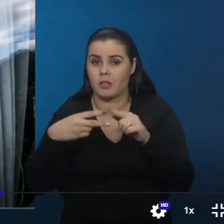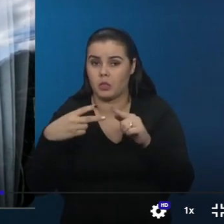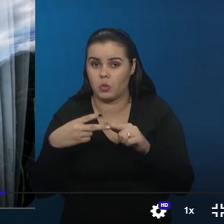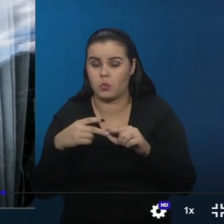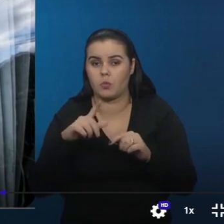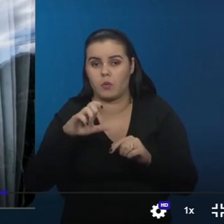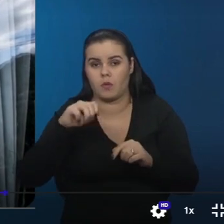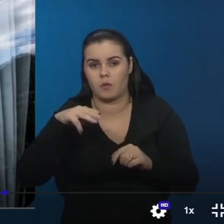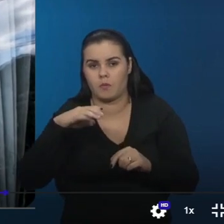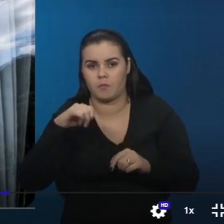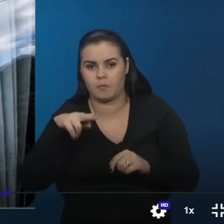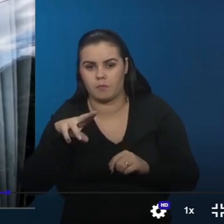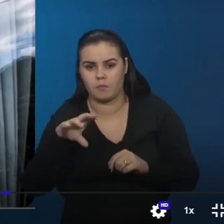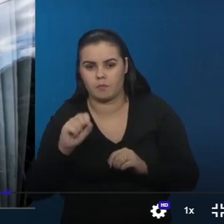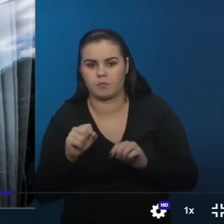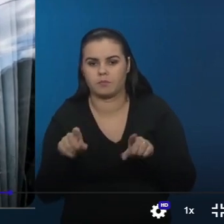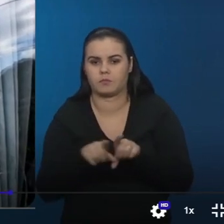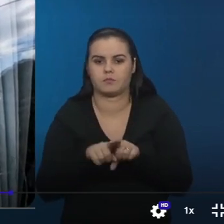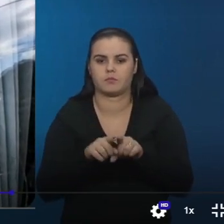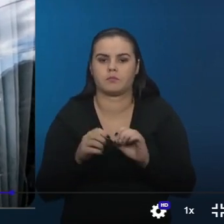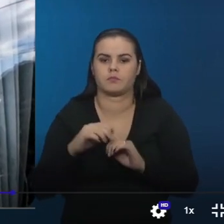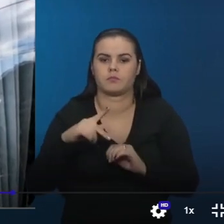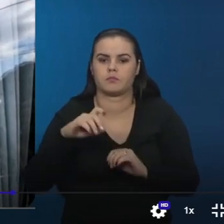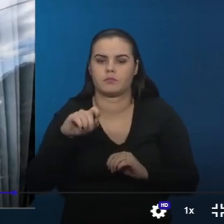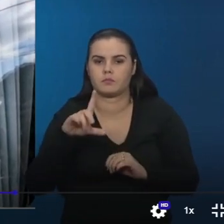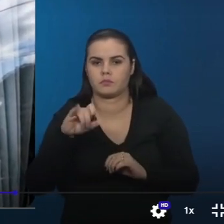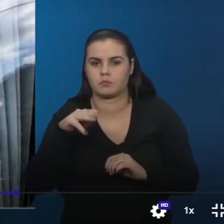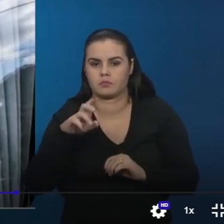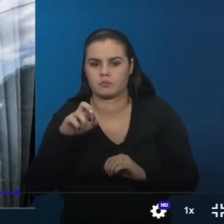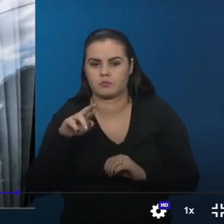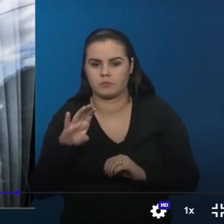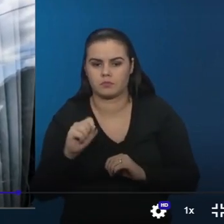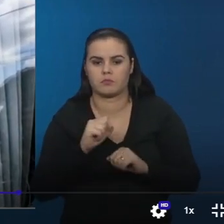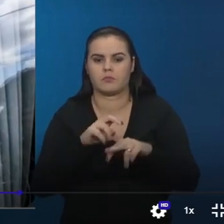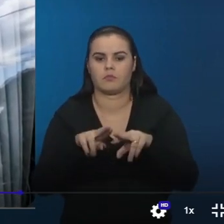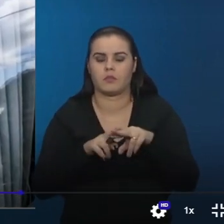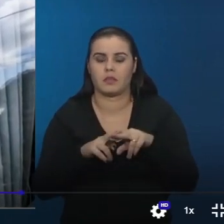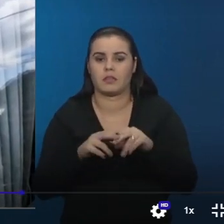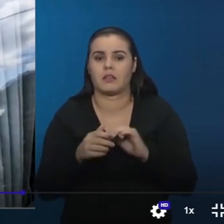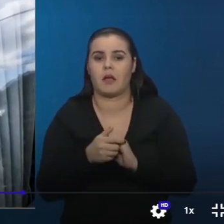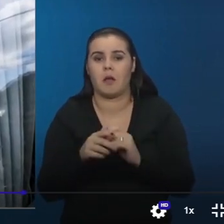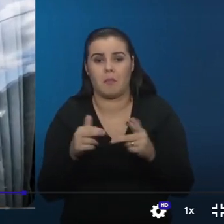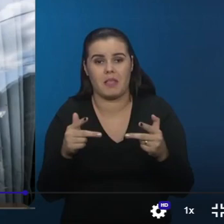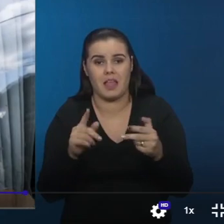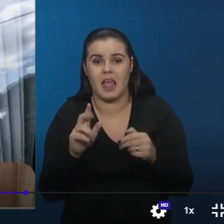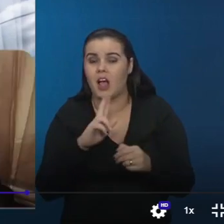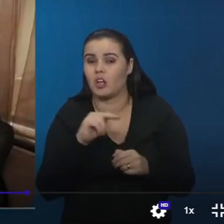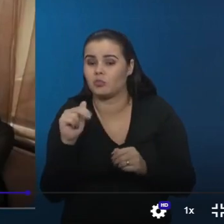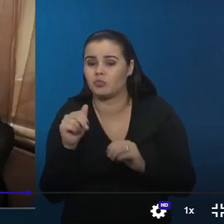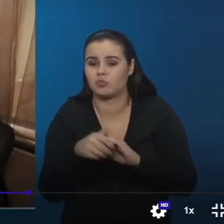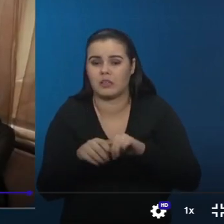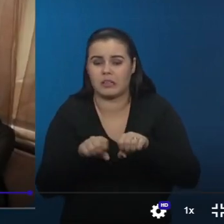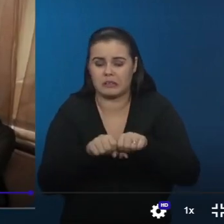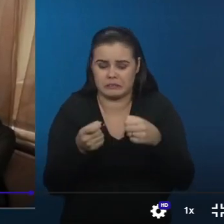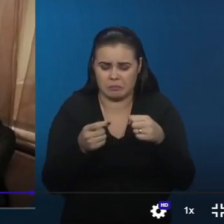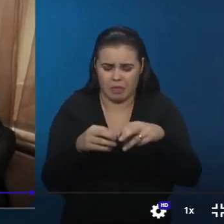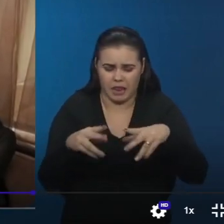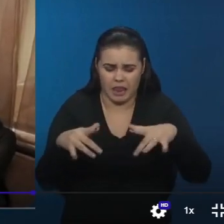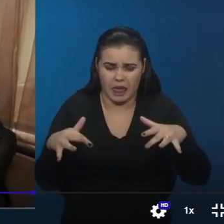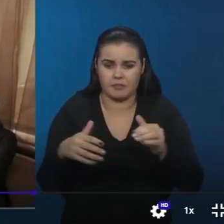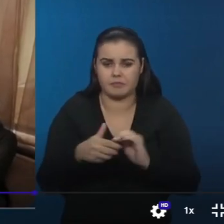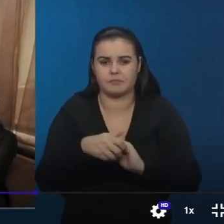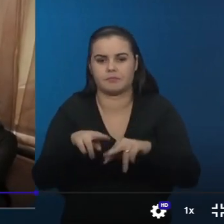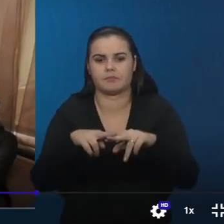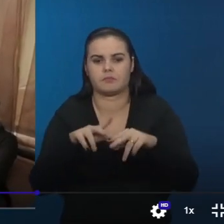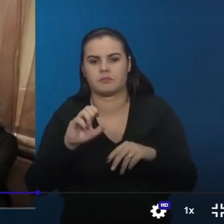camadas intermediárias de polímeros, o que impede que o material se fragmente ao quebrar. Por esse motivo, o vidro laminado